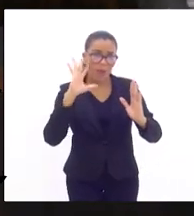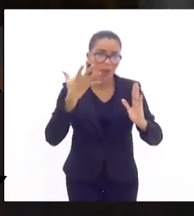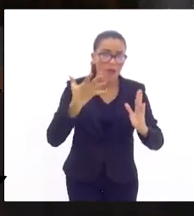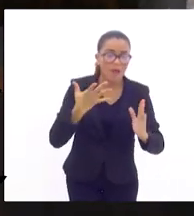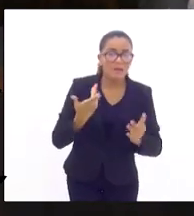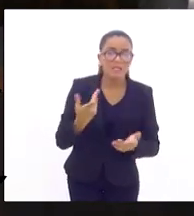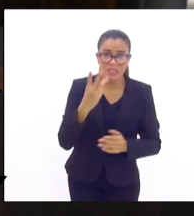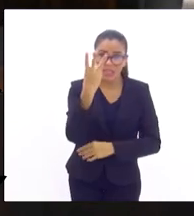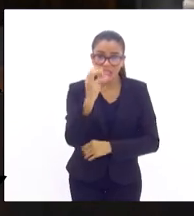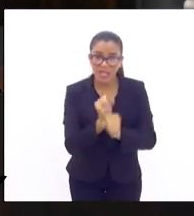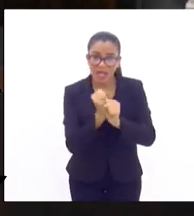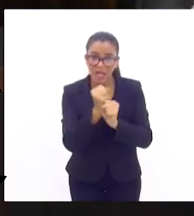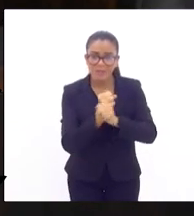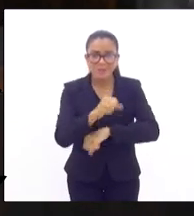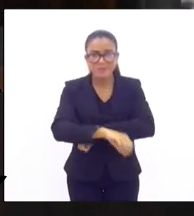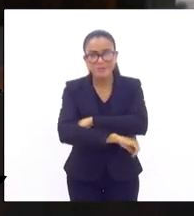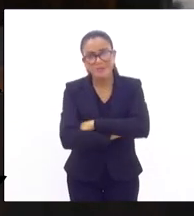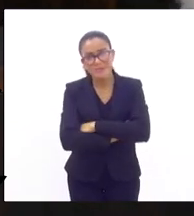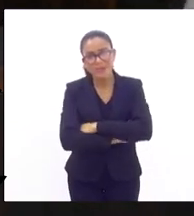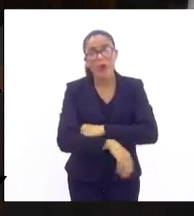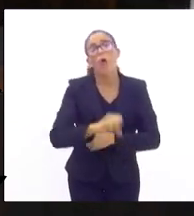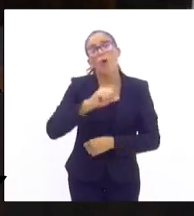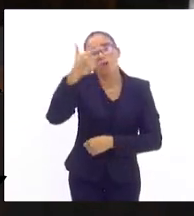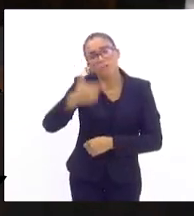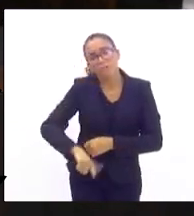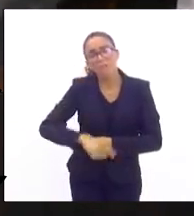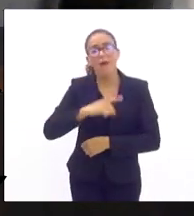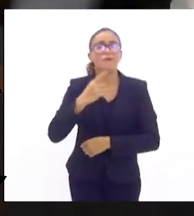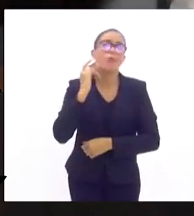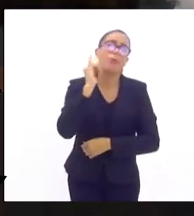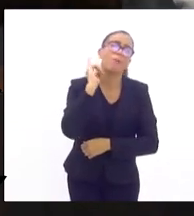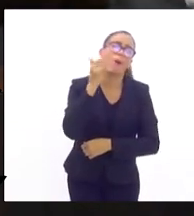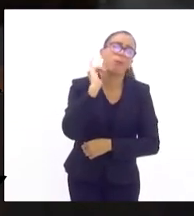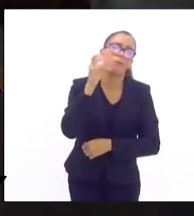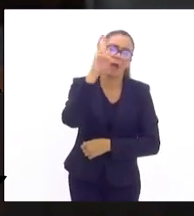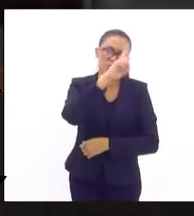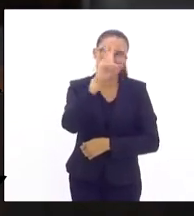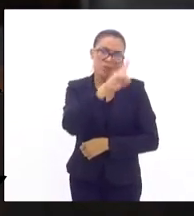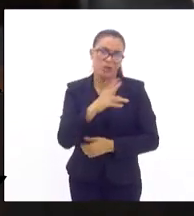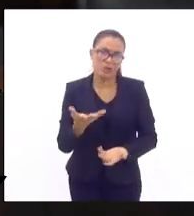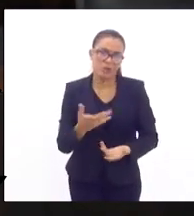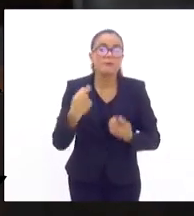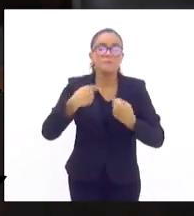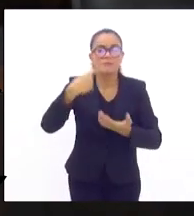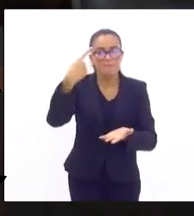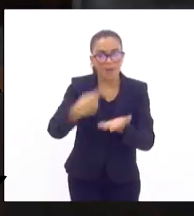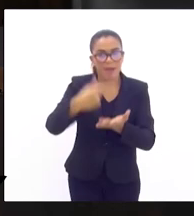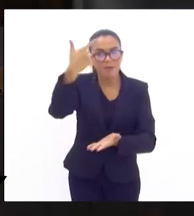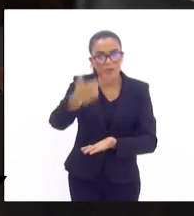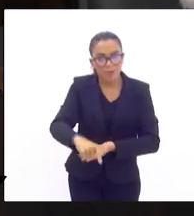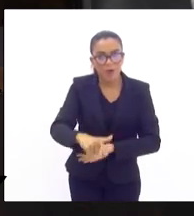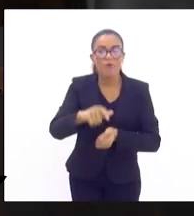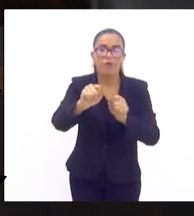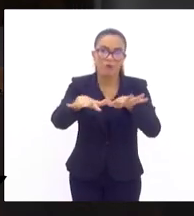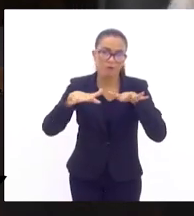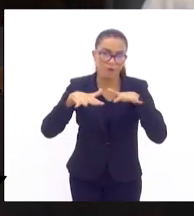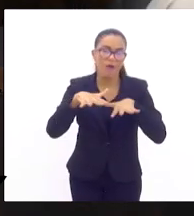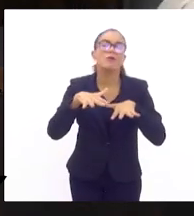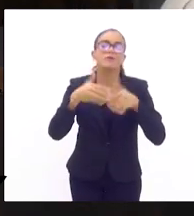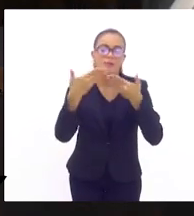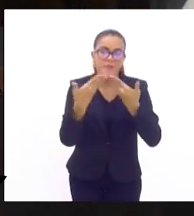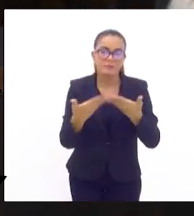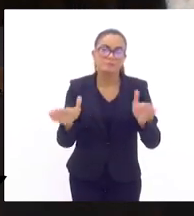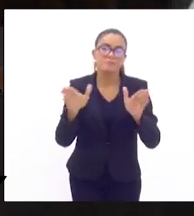30 anos? Ou vai ser mais uma contadora de história. Então, Jari, temos que marcar mais uma vez uma audiência pública